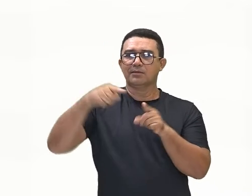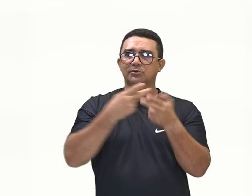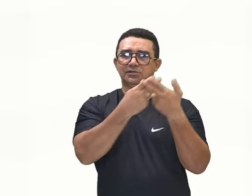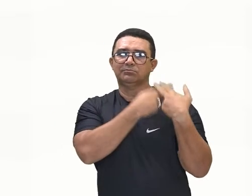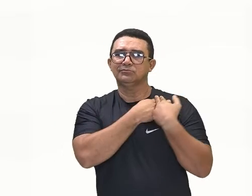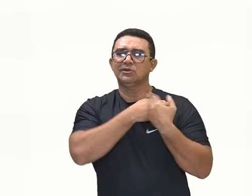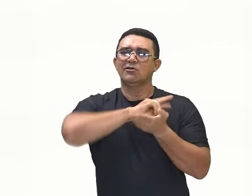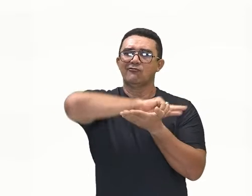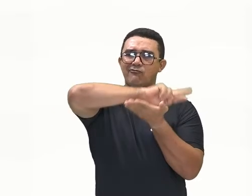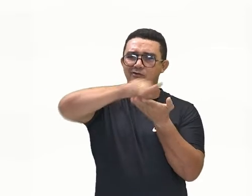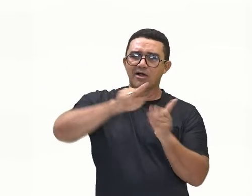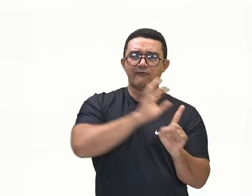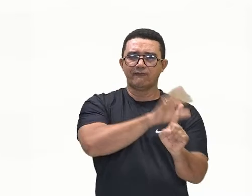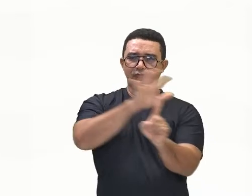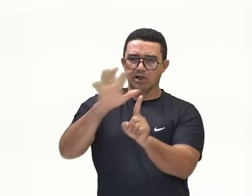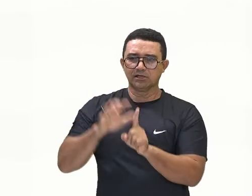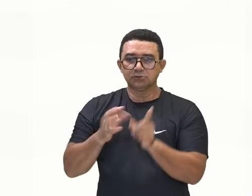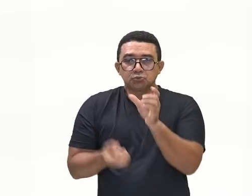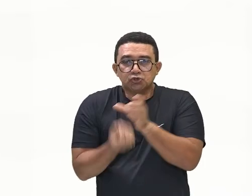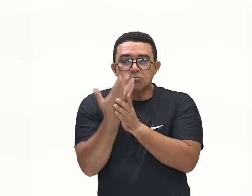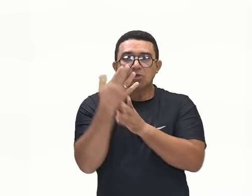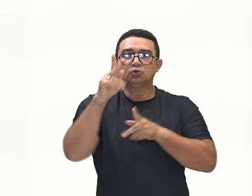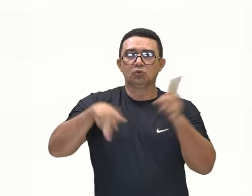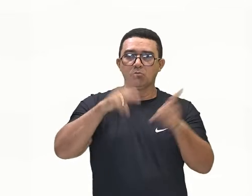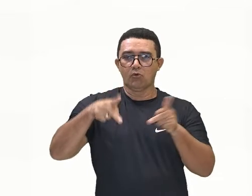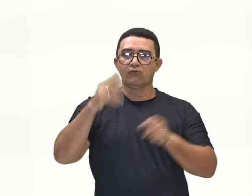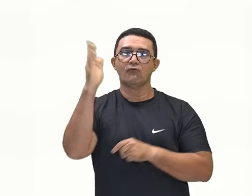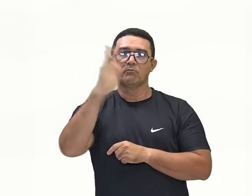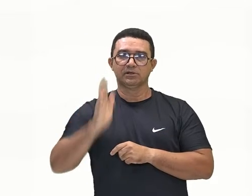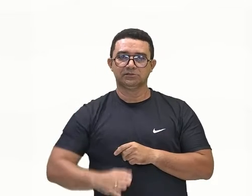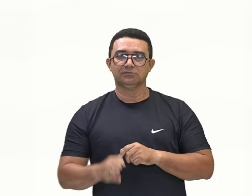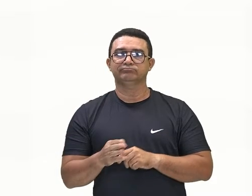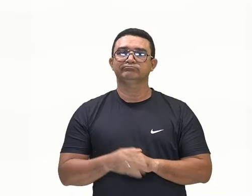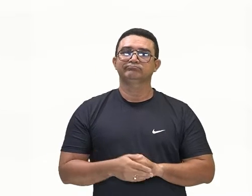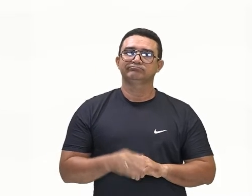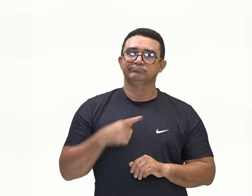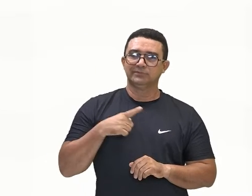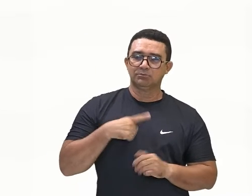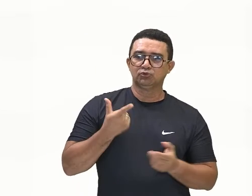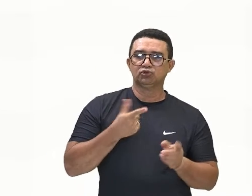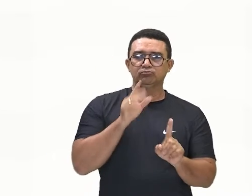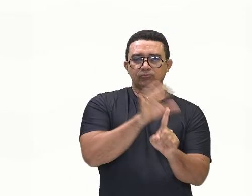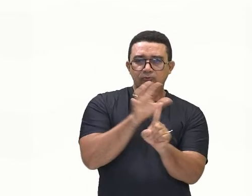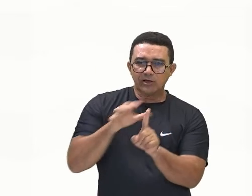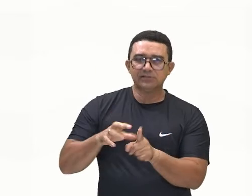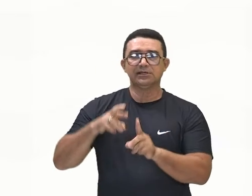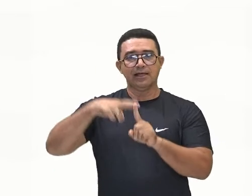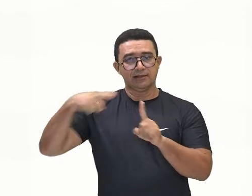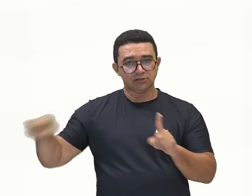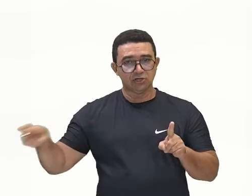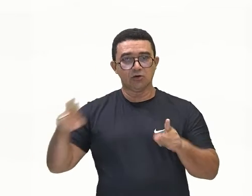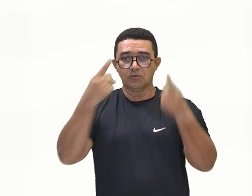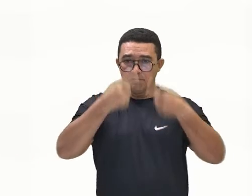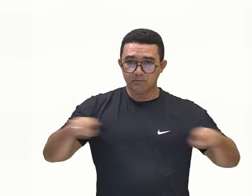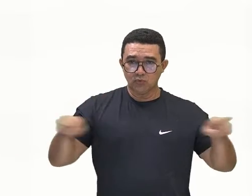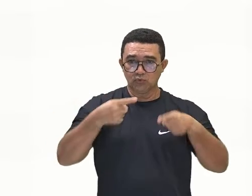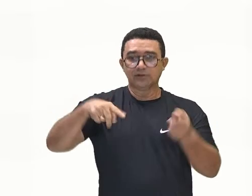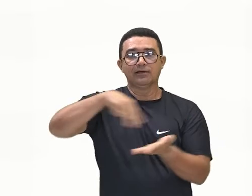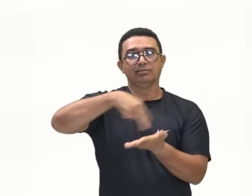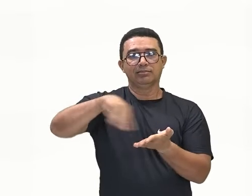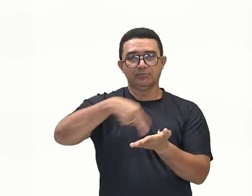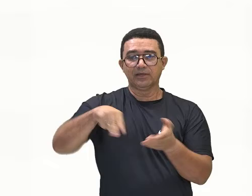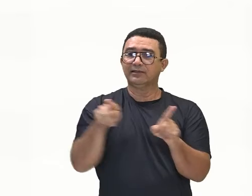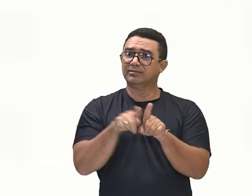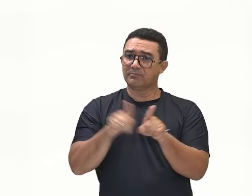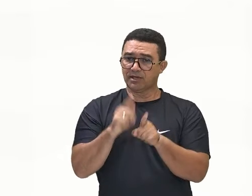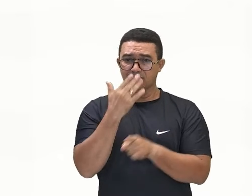influências na formação do povo brasileiro. Nós temos, né, a herança na questão religiosa, nas músicas, nas danças e até mesmo na